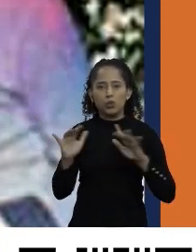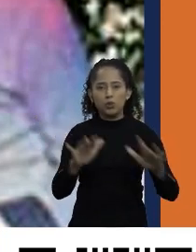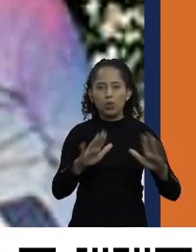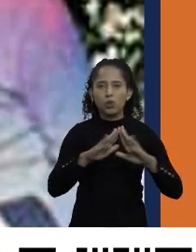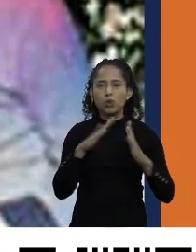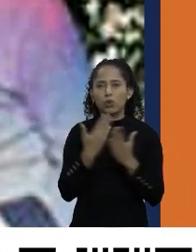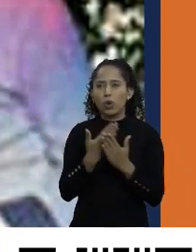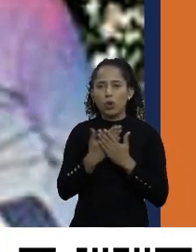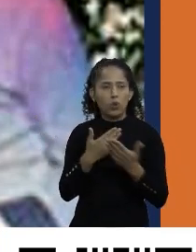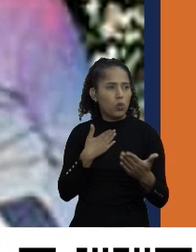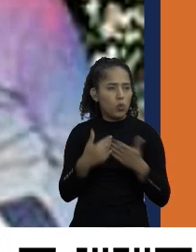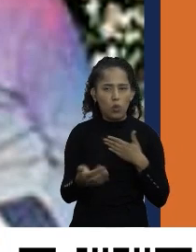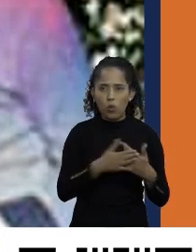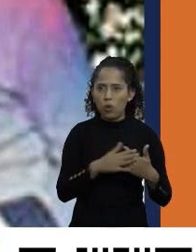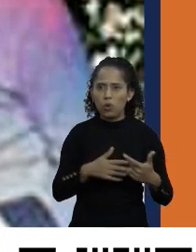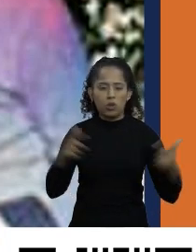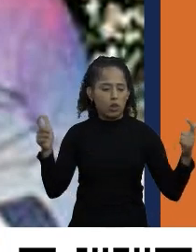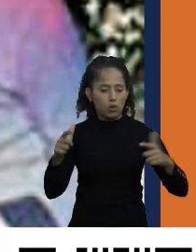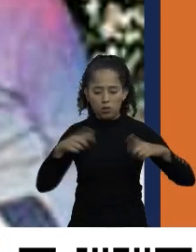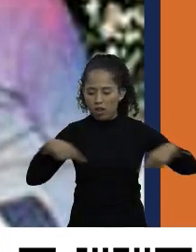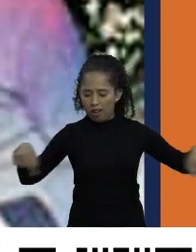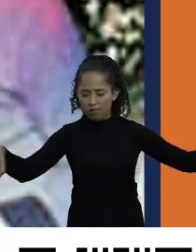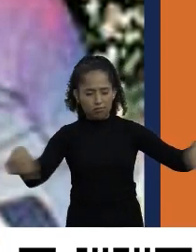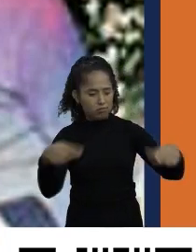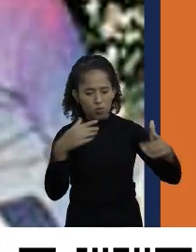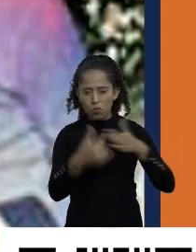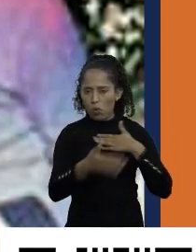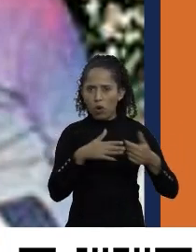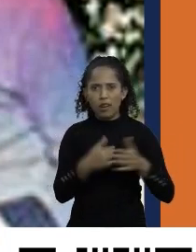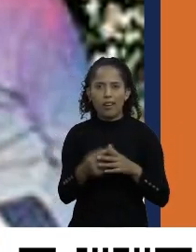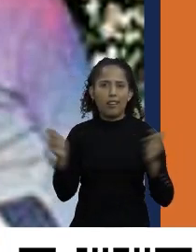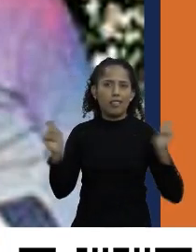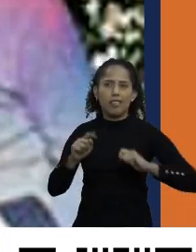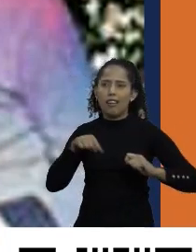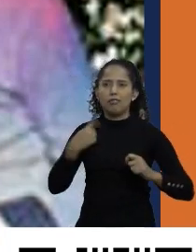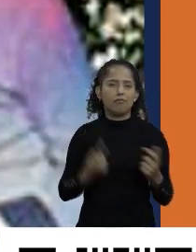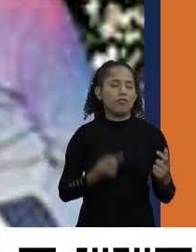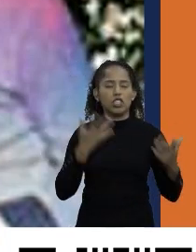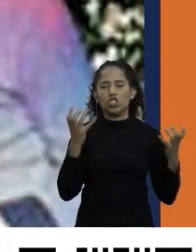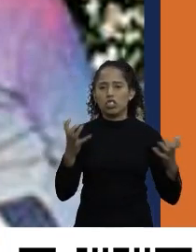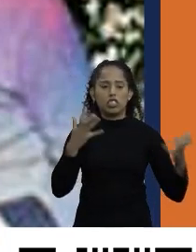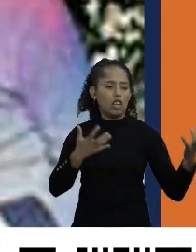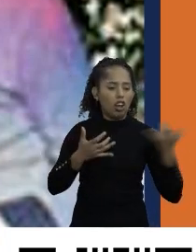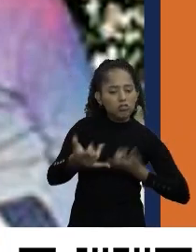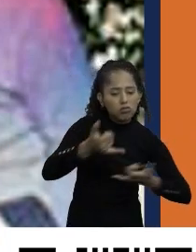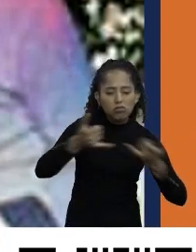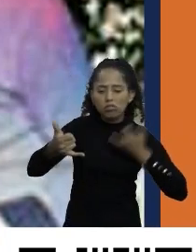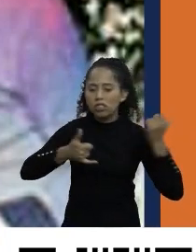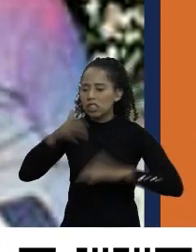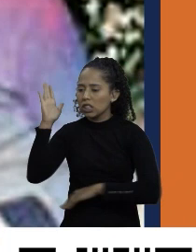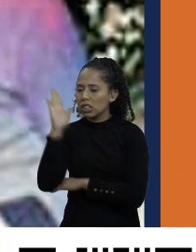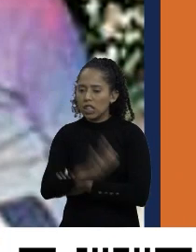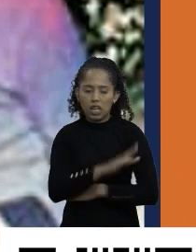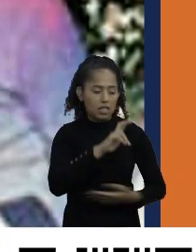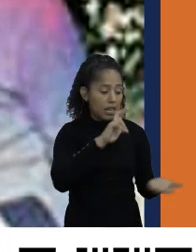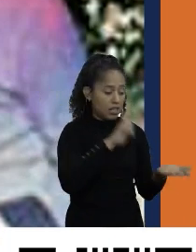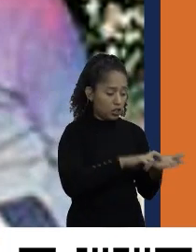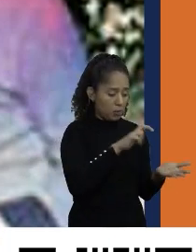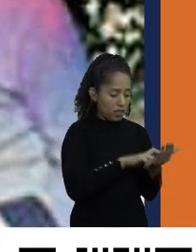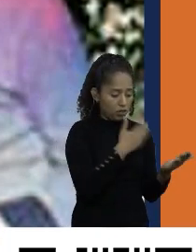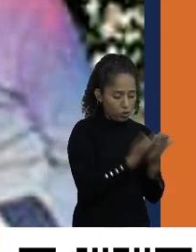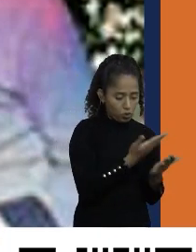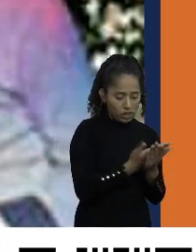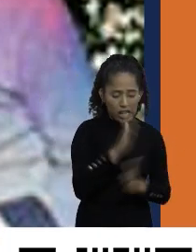qualquer cerca, qualquer arame, qualquer quadrinha, era o suficiente para a gente jogar. Né? Ficava a tarde inteira, estudava de manhã e a